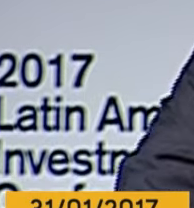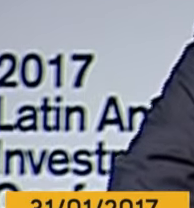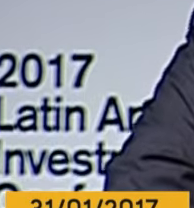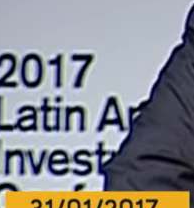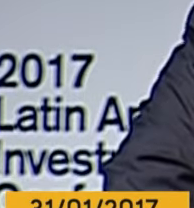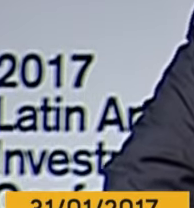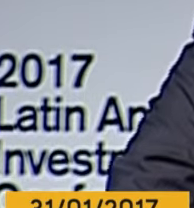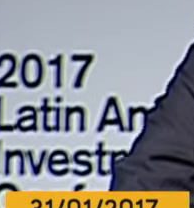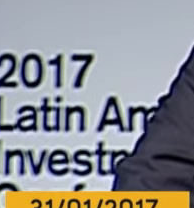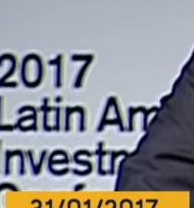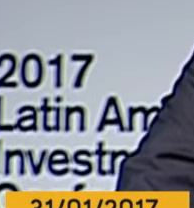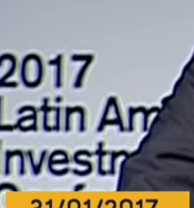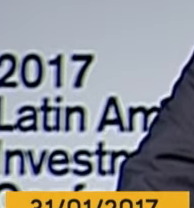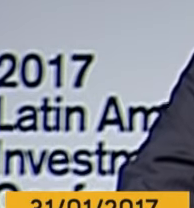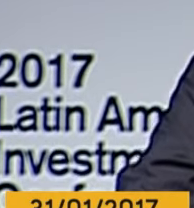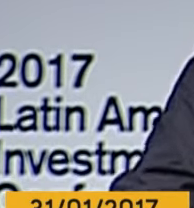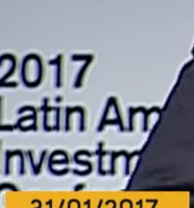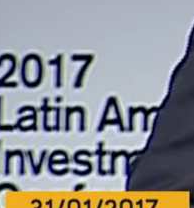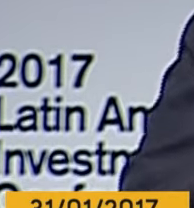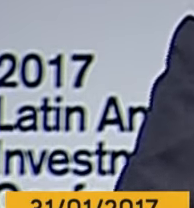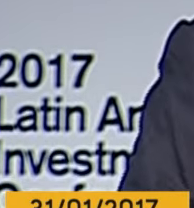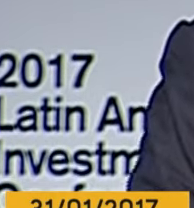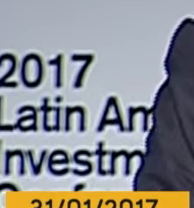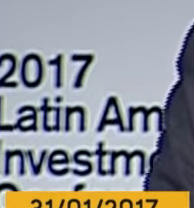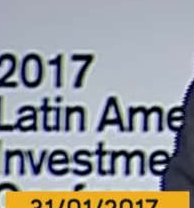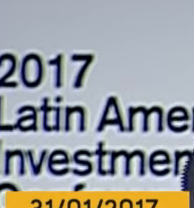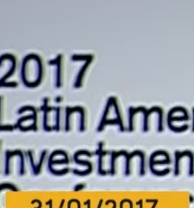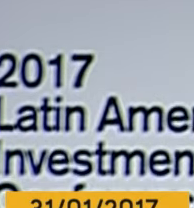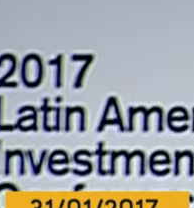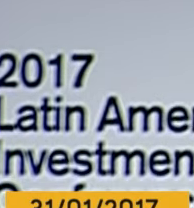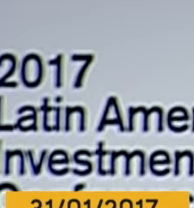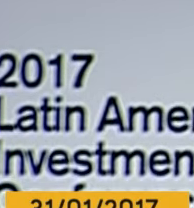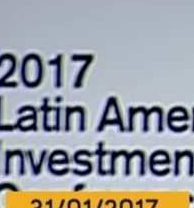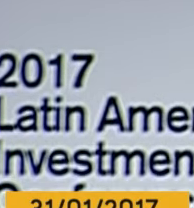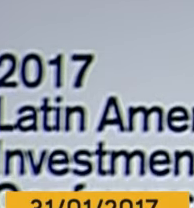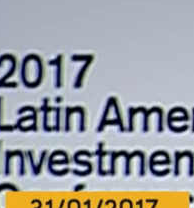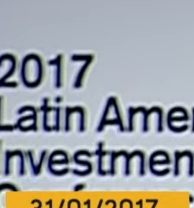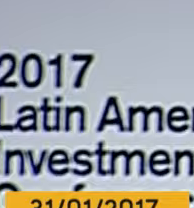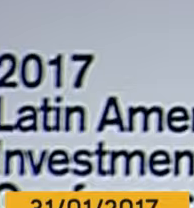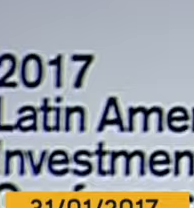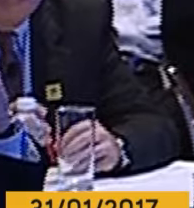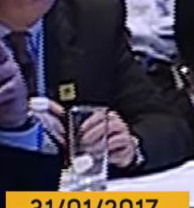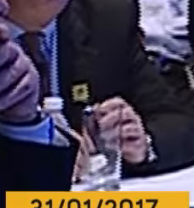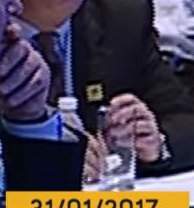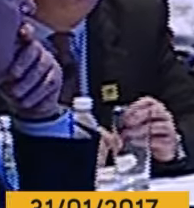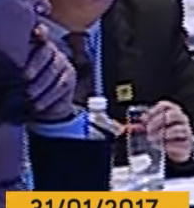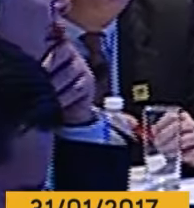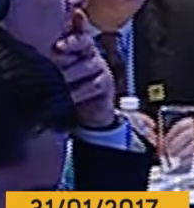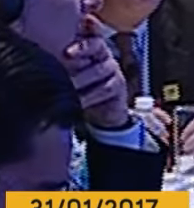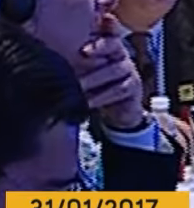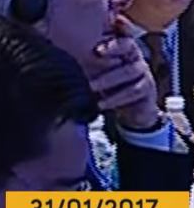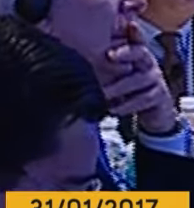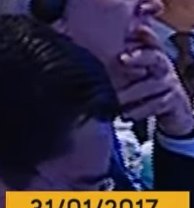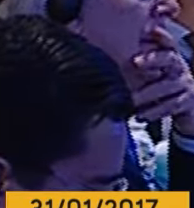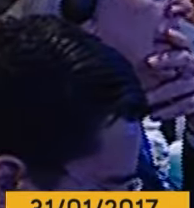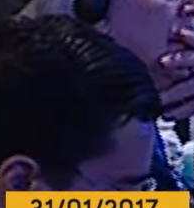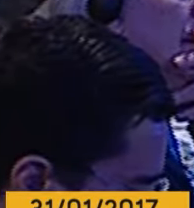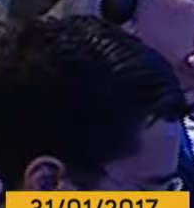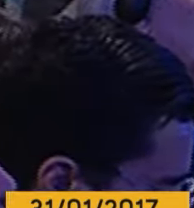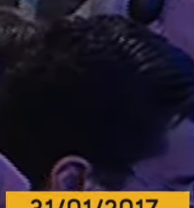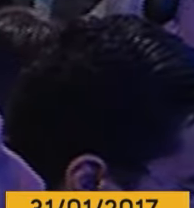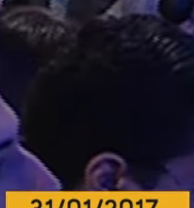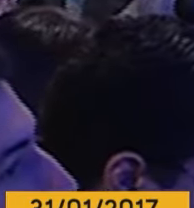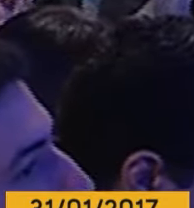equipe que produz diagnósticos corretos sobre nossa situação E propõe uma agenda para recuperar nossa capacidade de